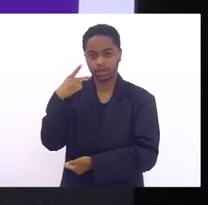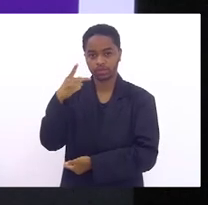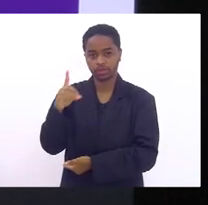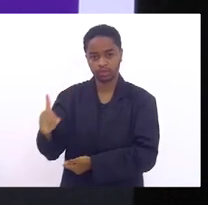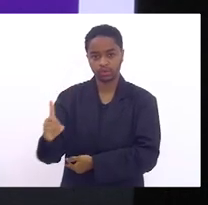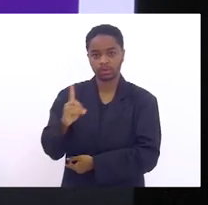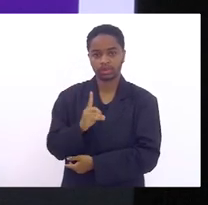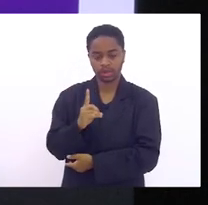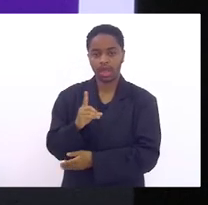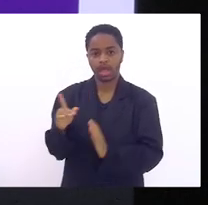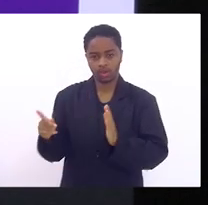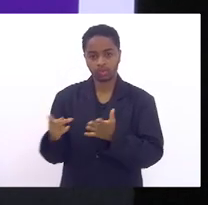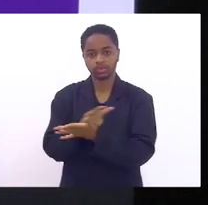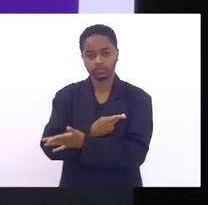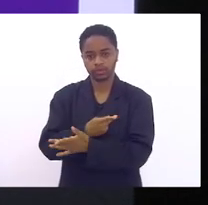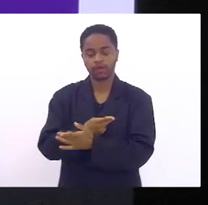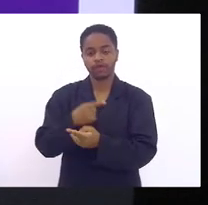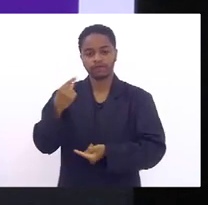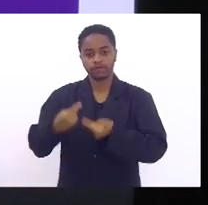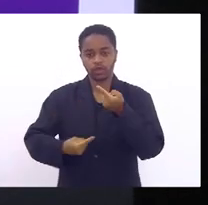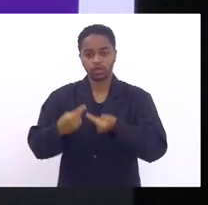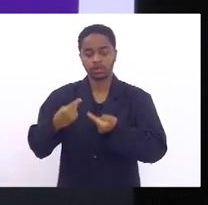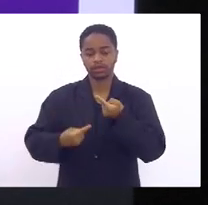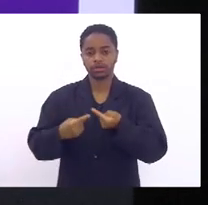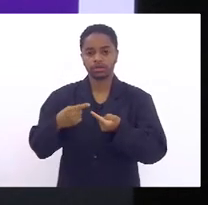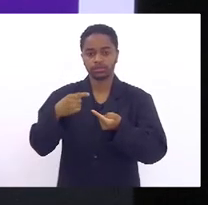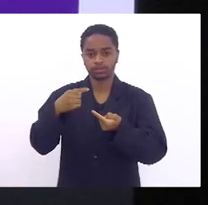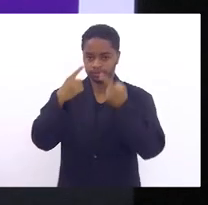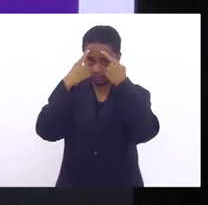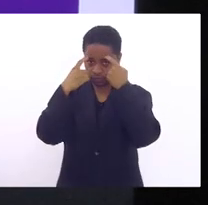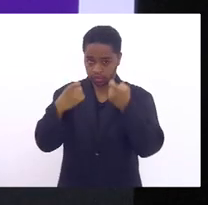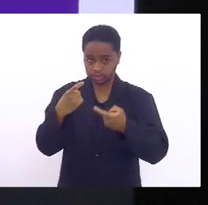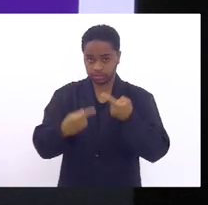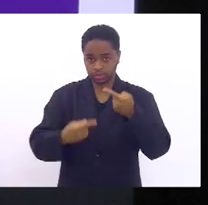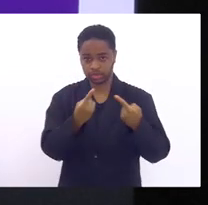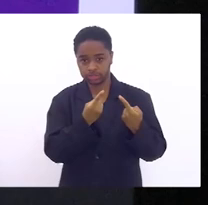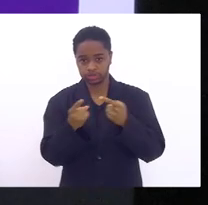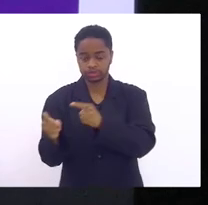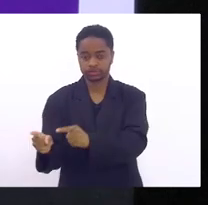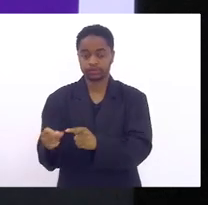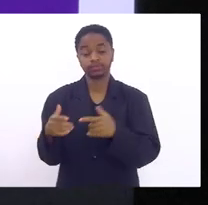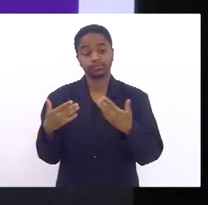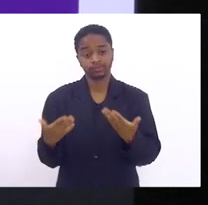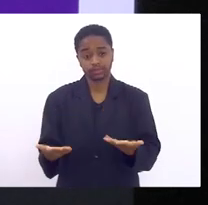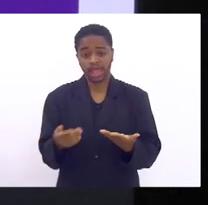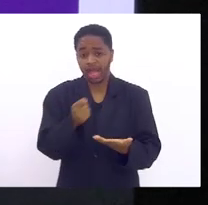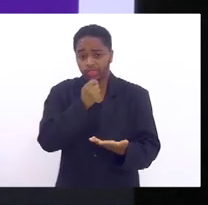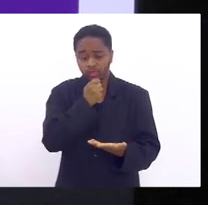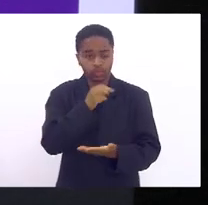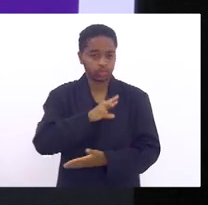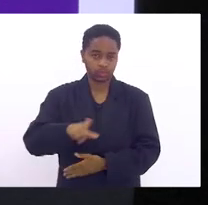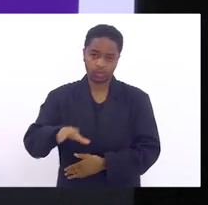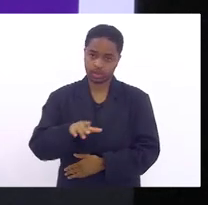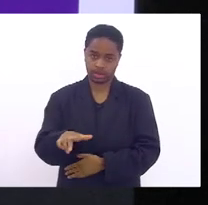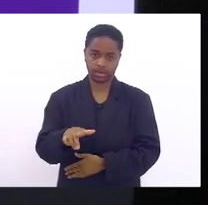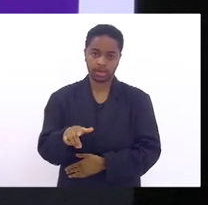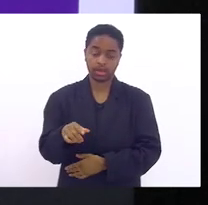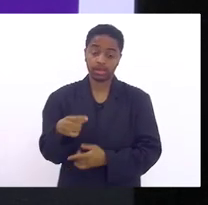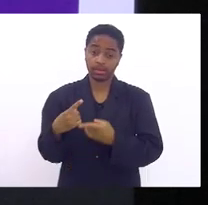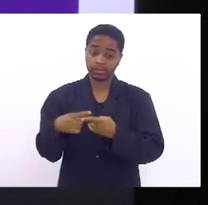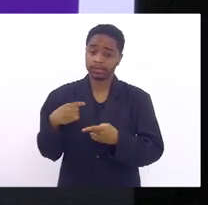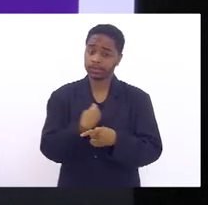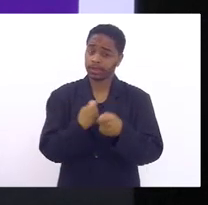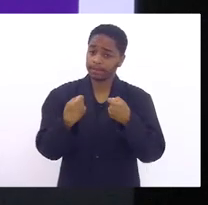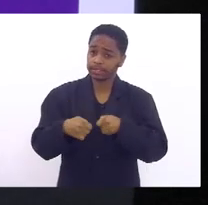vítima de violência política de gênero Então não é à toa a demanda ela tá aí basta a gente investigar